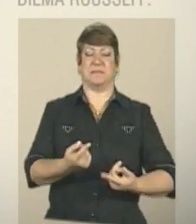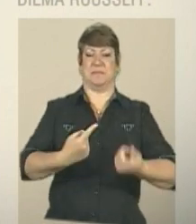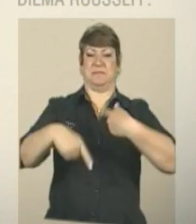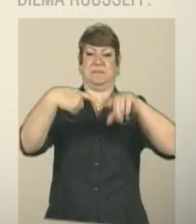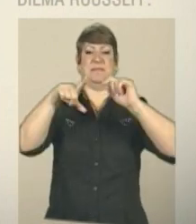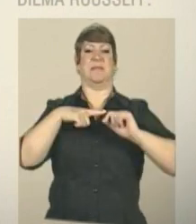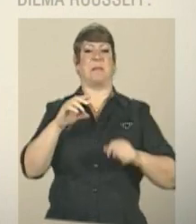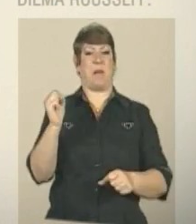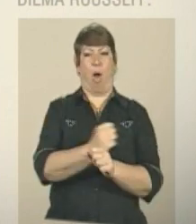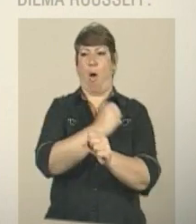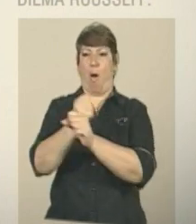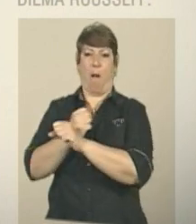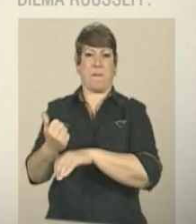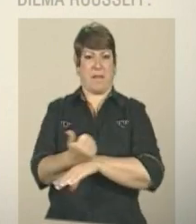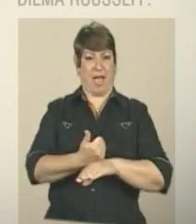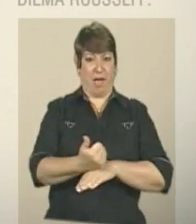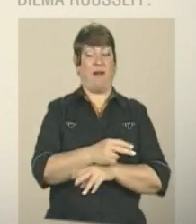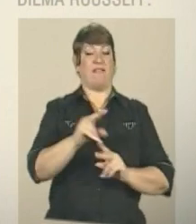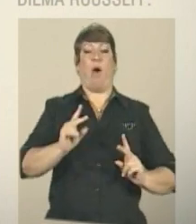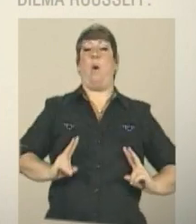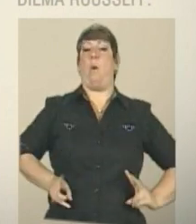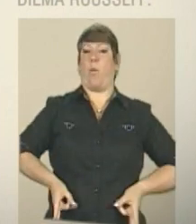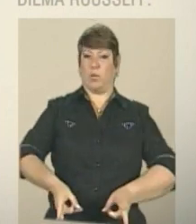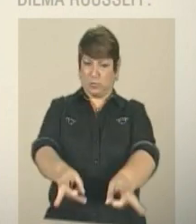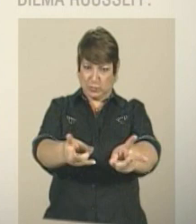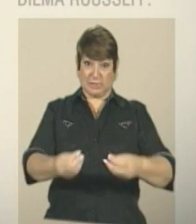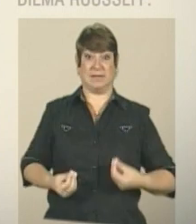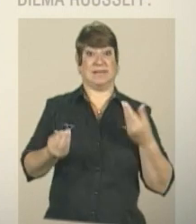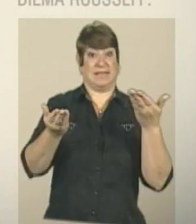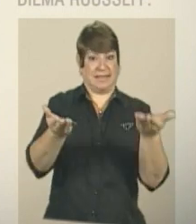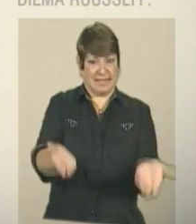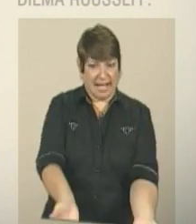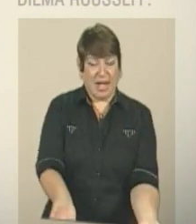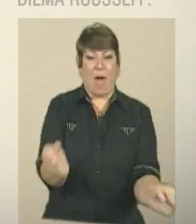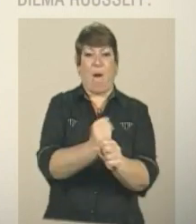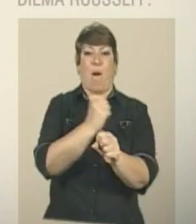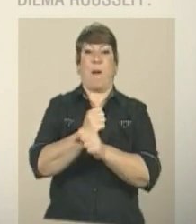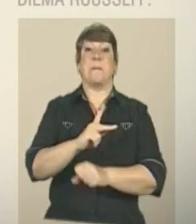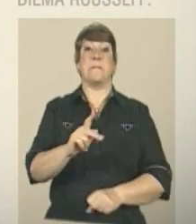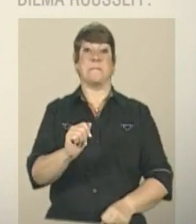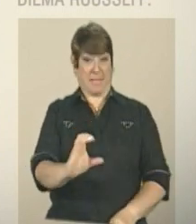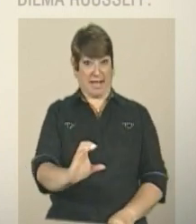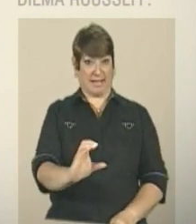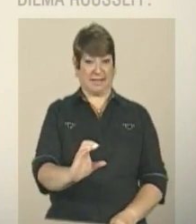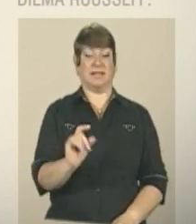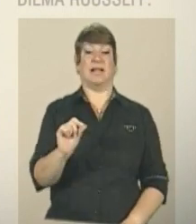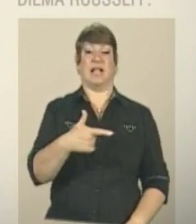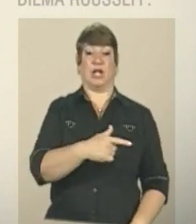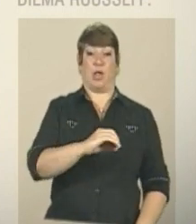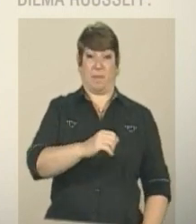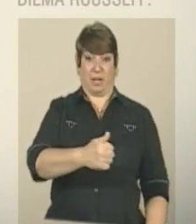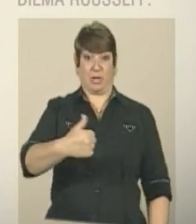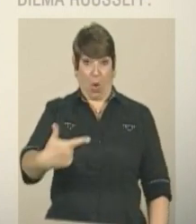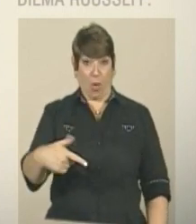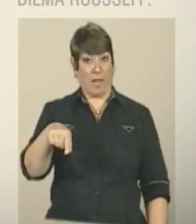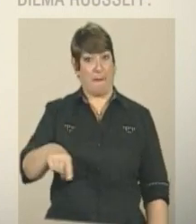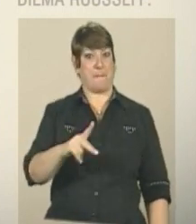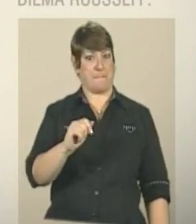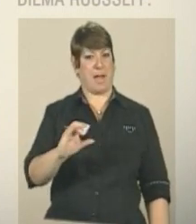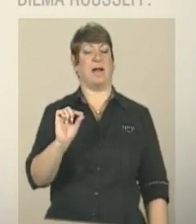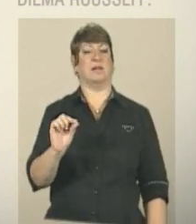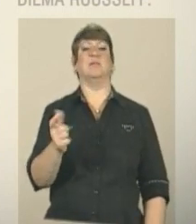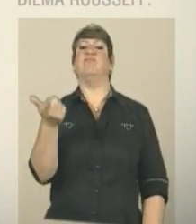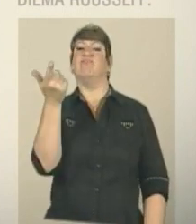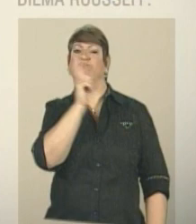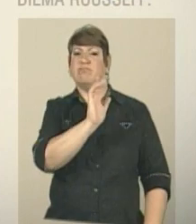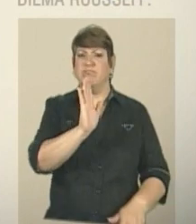melhor infraestrutura continuarão sendo trazidos pelas obras do PAC, que em 2012 ganharão